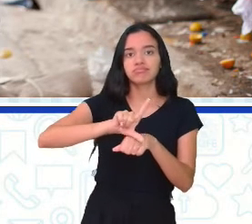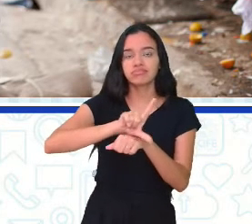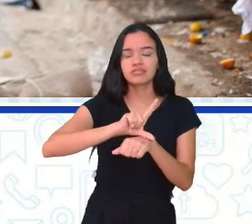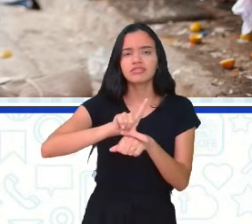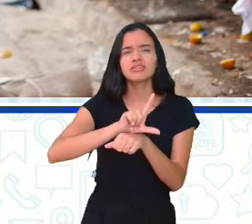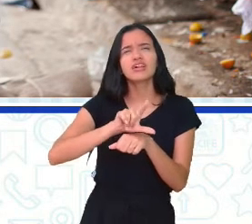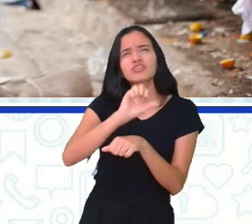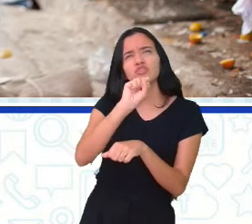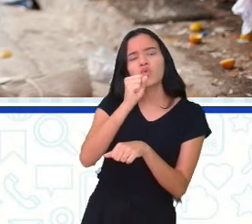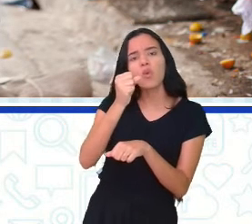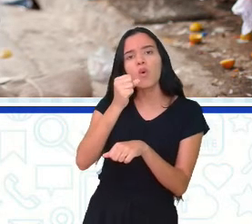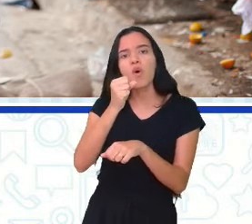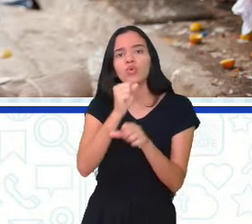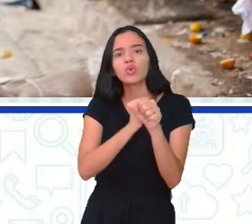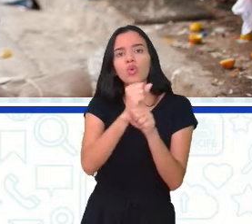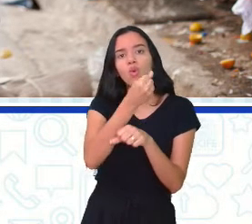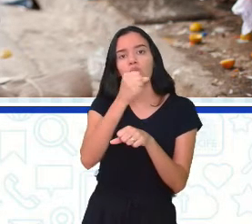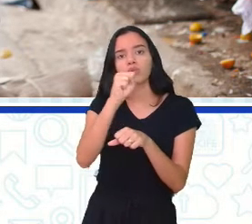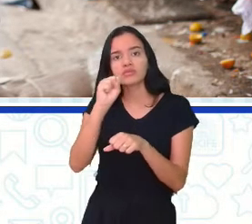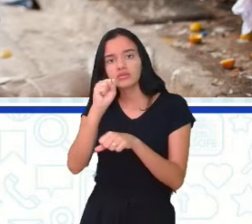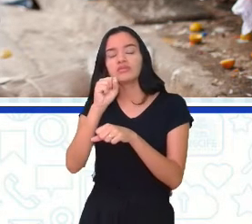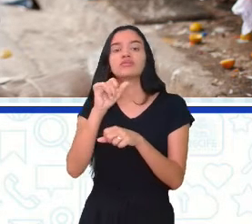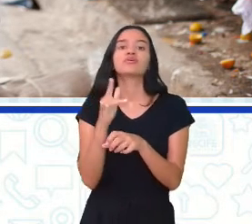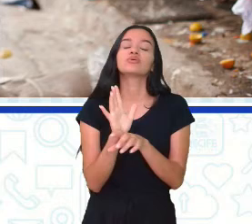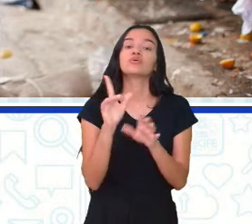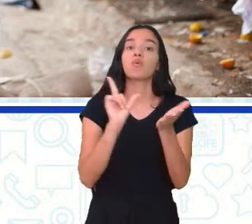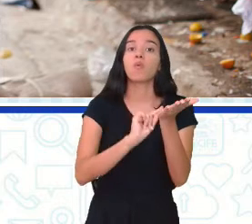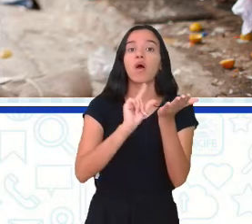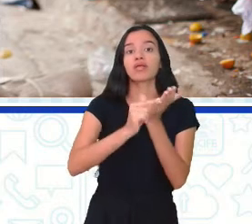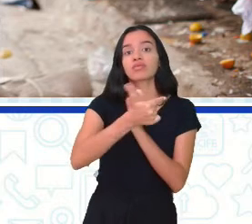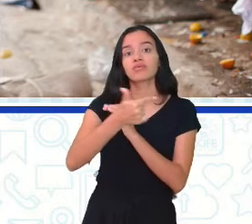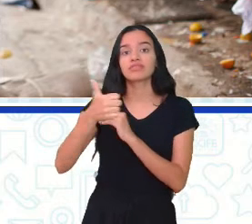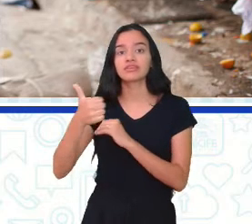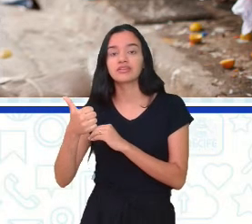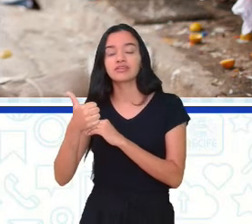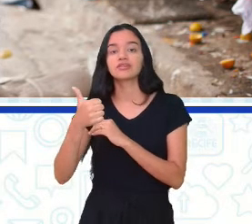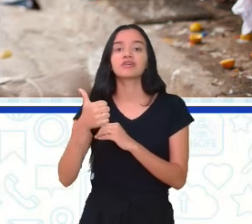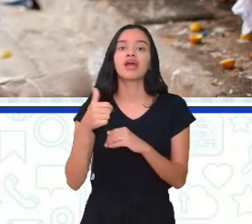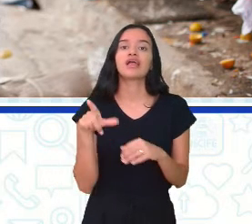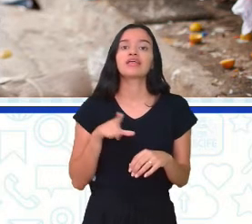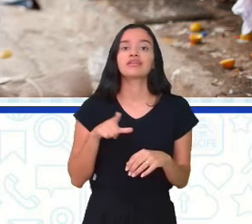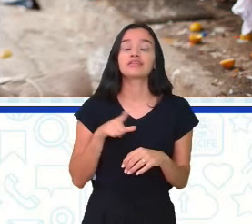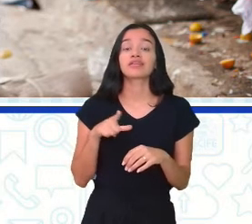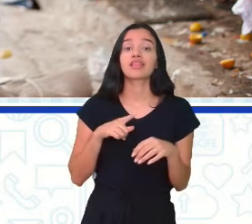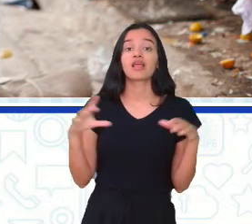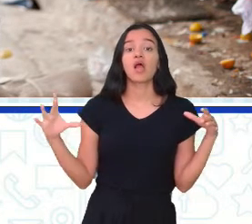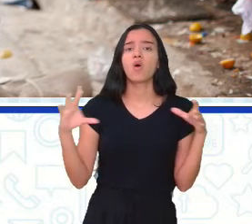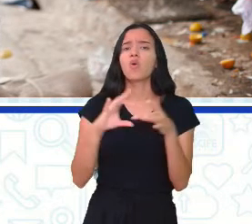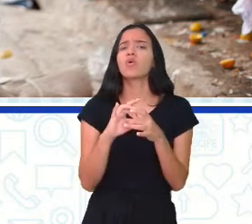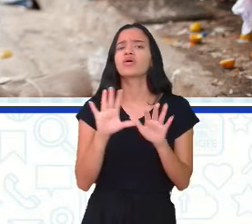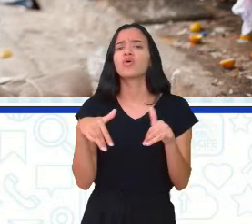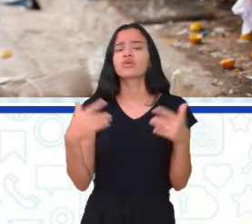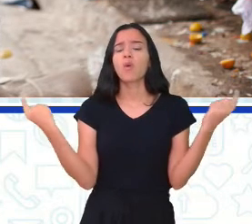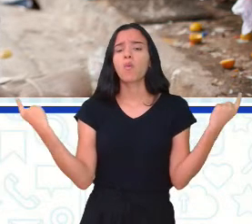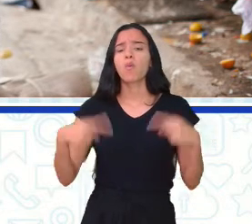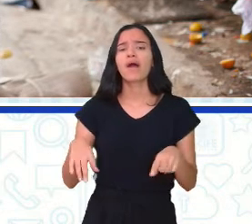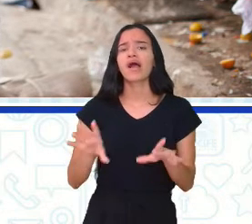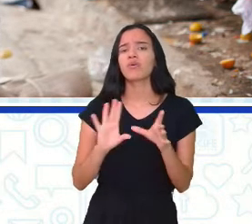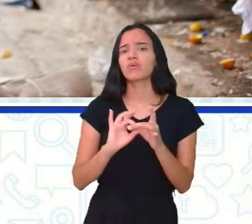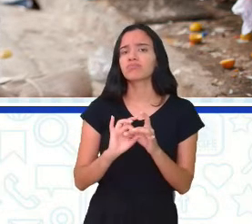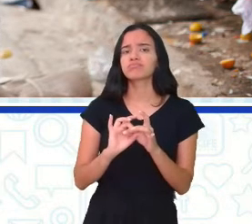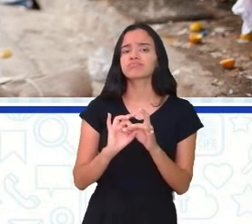de 88, a gente tem aí, ó, o artigo 21, diz que compete à União. O que é competir à